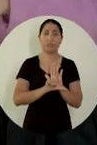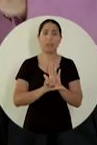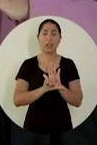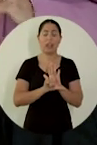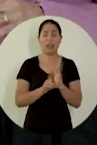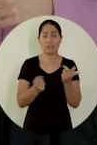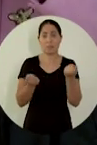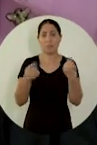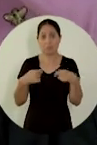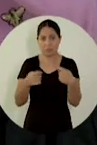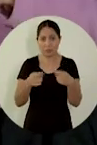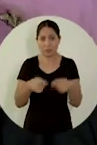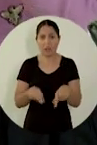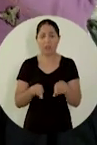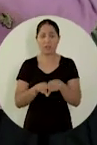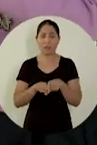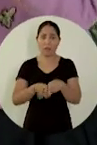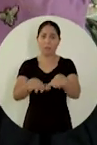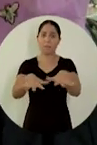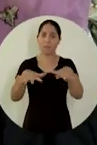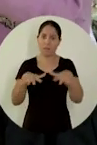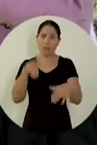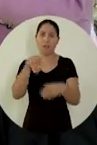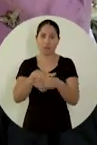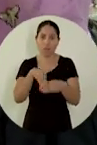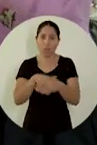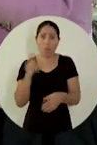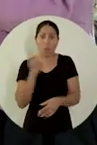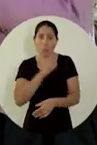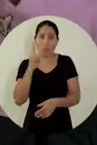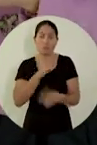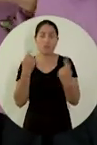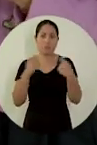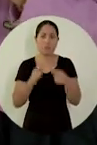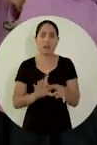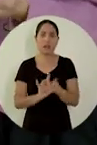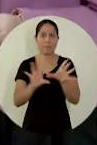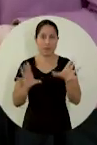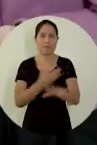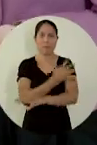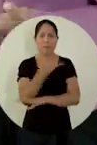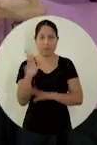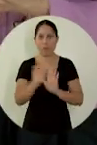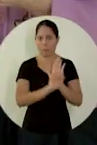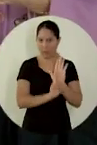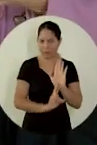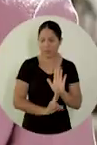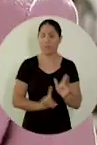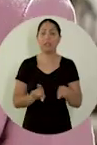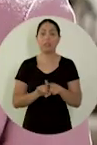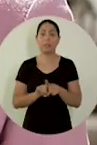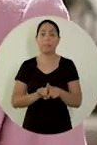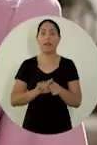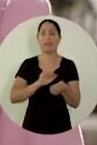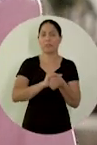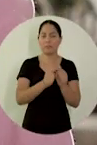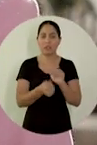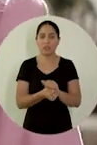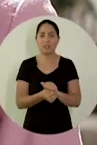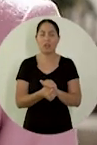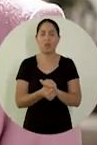legislações, como a possibilidade de votação em plenário em regime de urgência da Lei Geral do Licenciamento Ambiental,